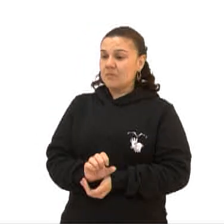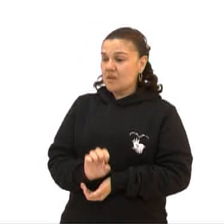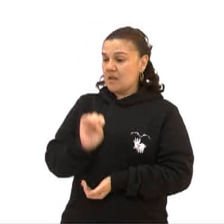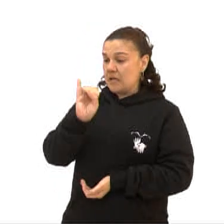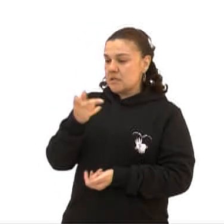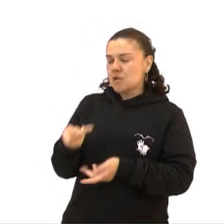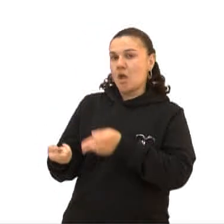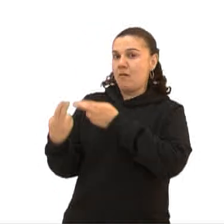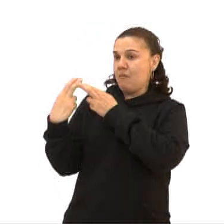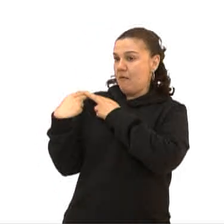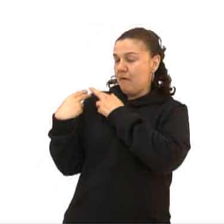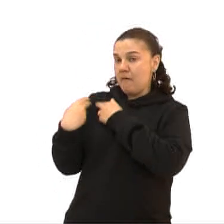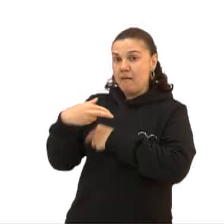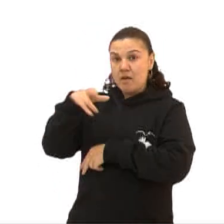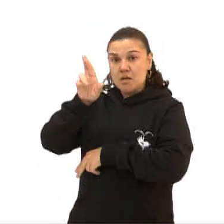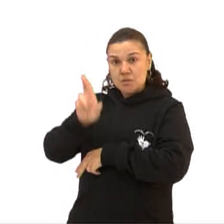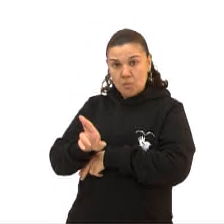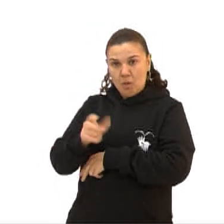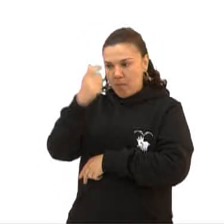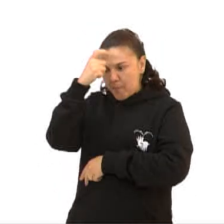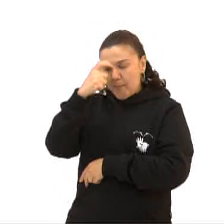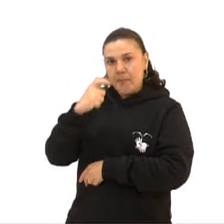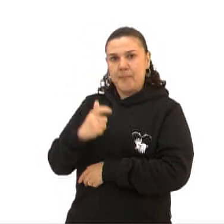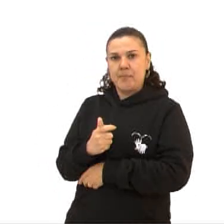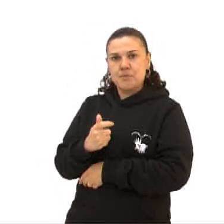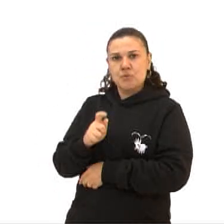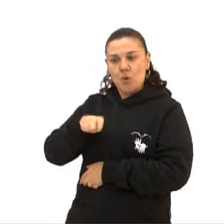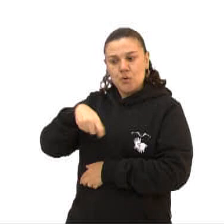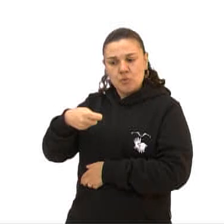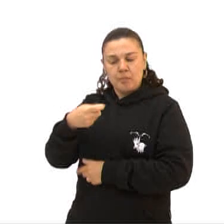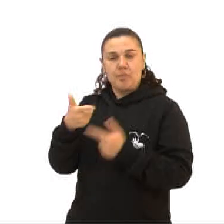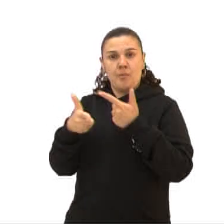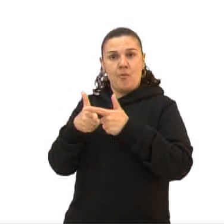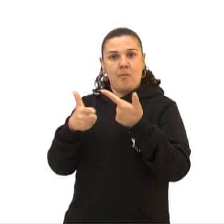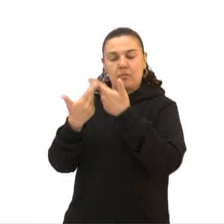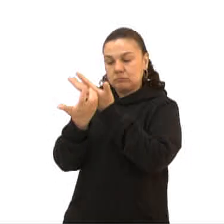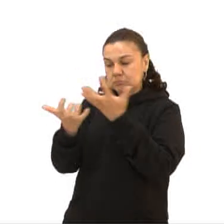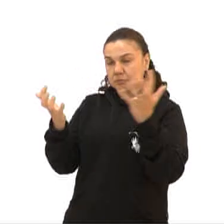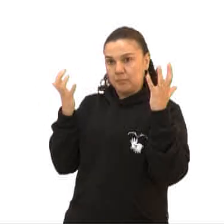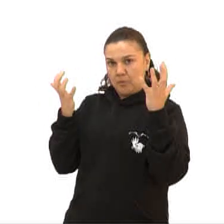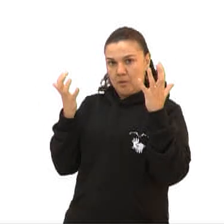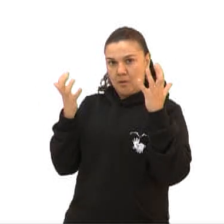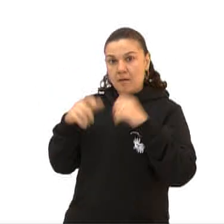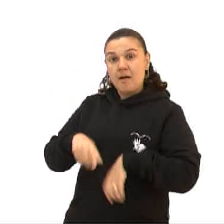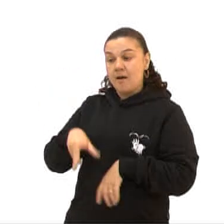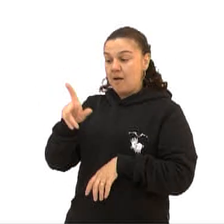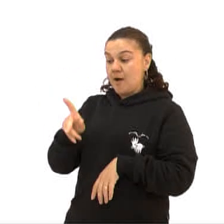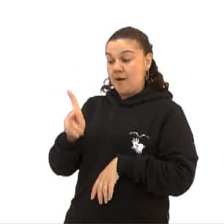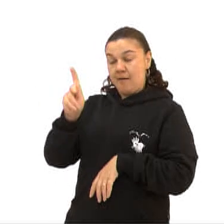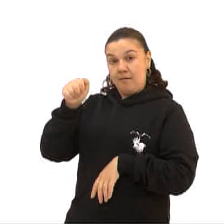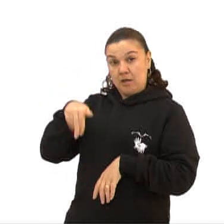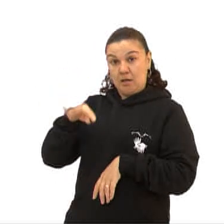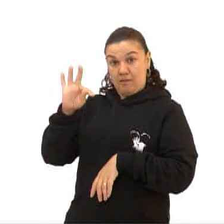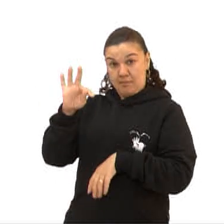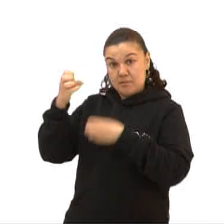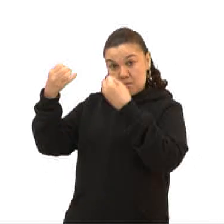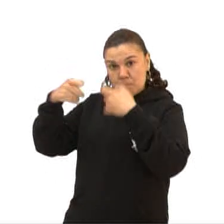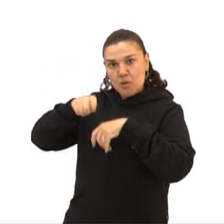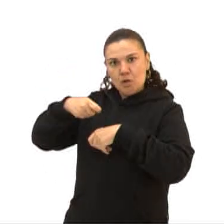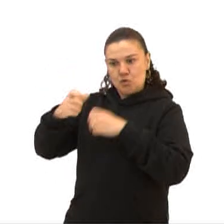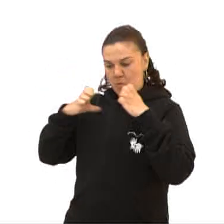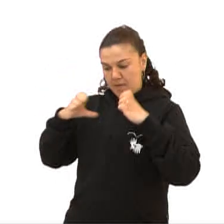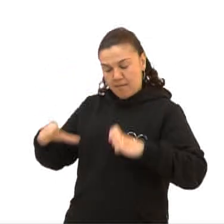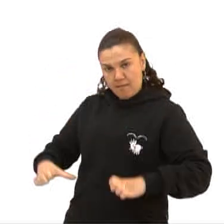questão da responsabilidade do indivíduo na questão ambiental. O Kant nos fala, por exemplo, da ética do dever.